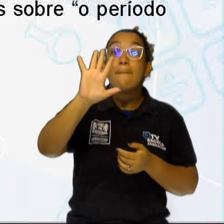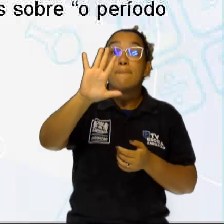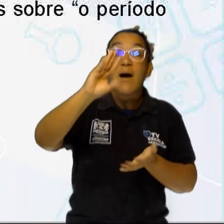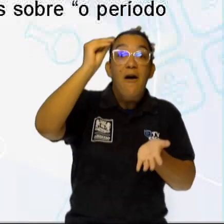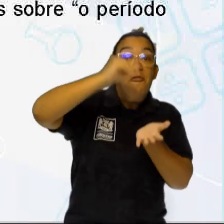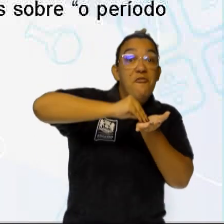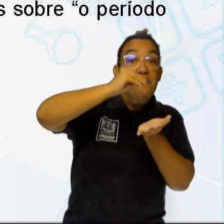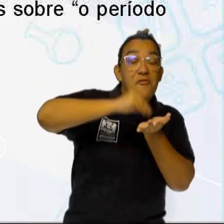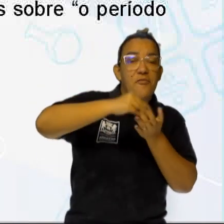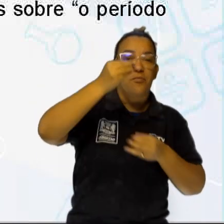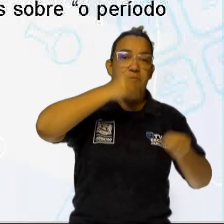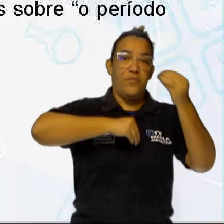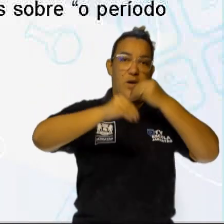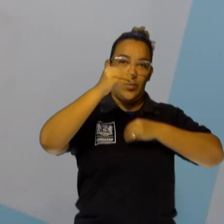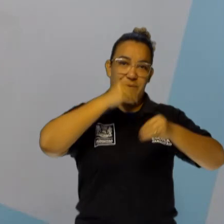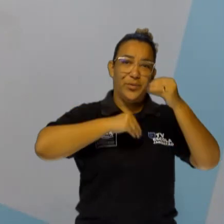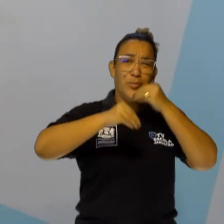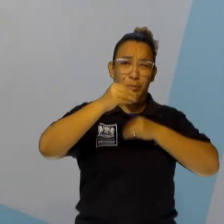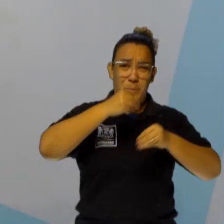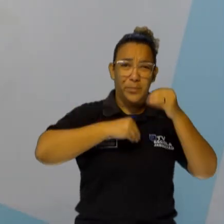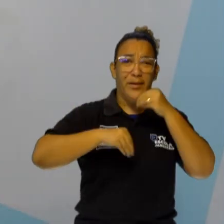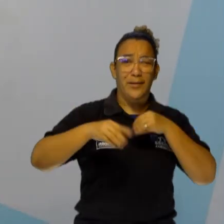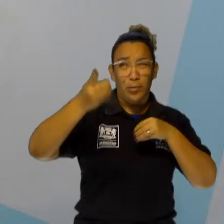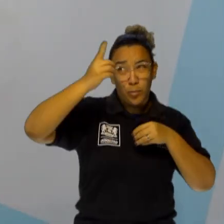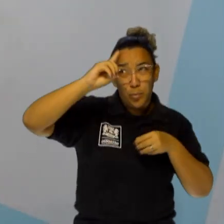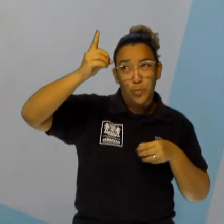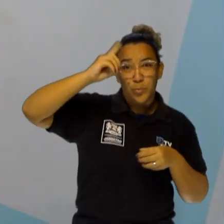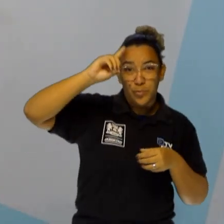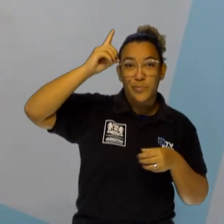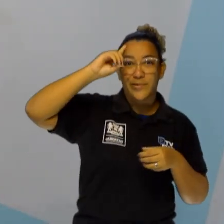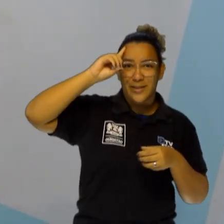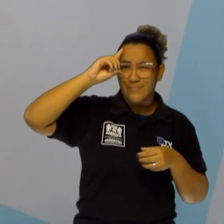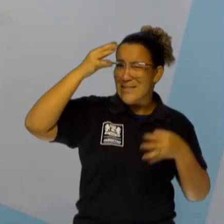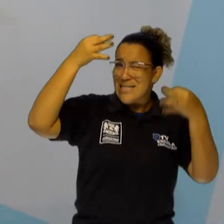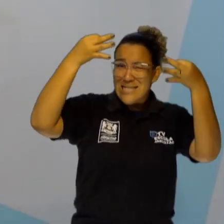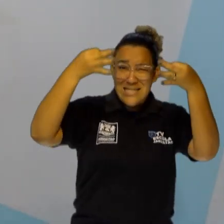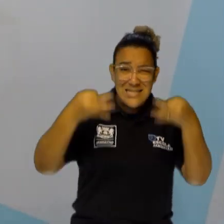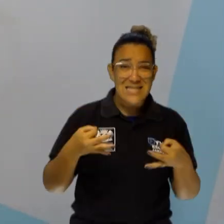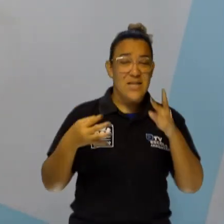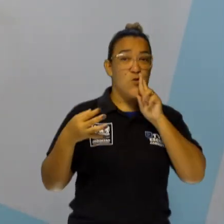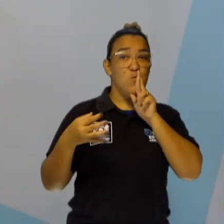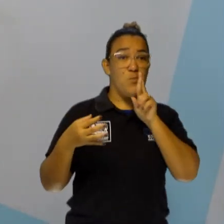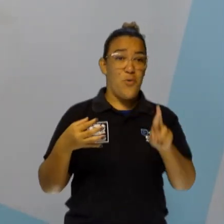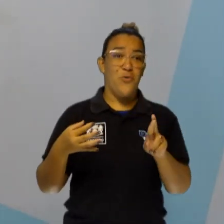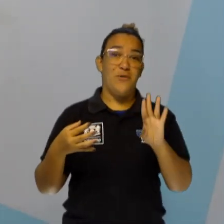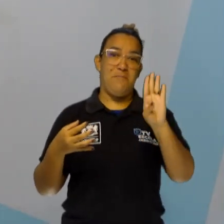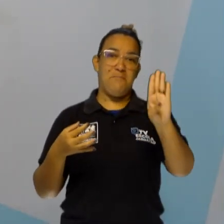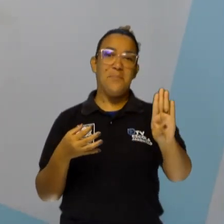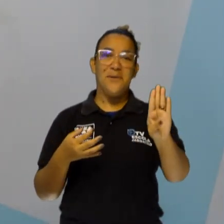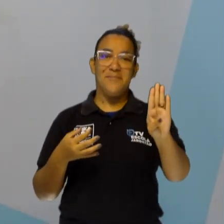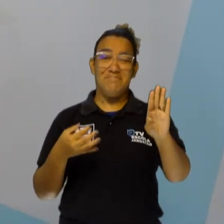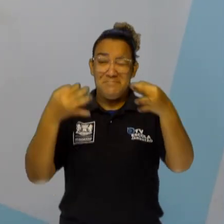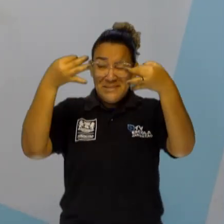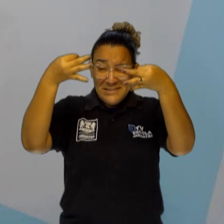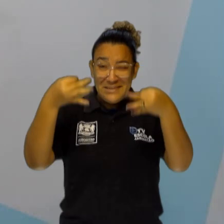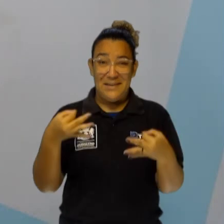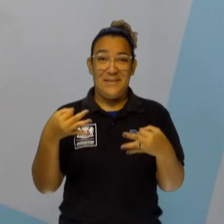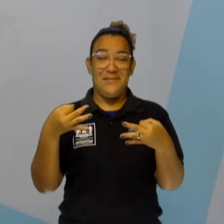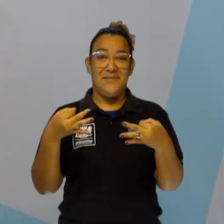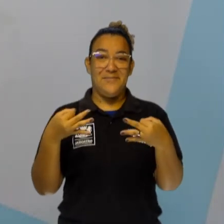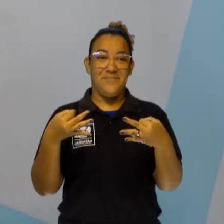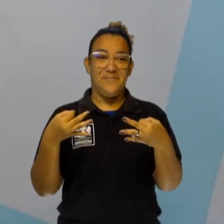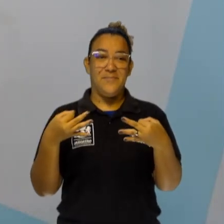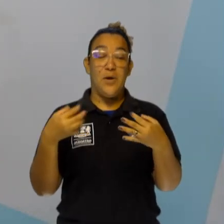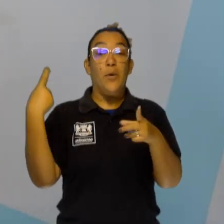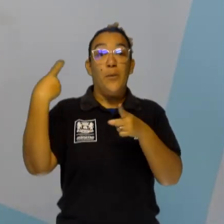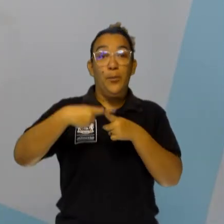é submetida cotidianamente. Bom, gente, com certeza, né? Esse item B aí já é a nossa resposta. Porque a gente vê que